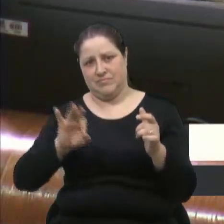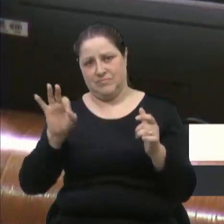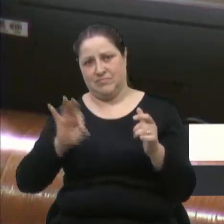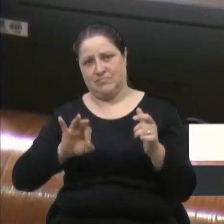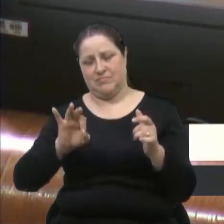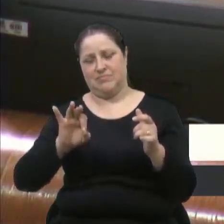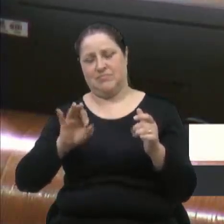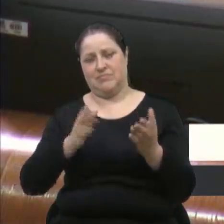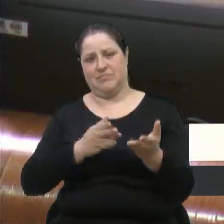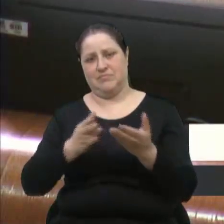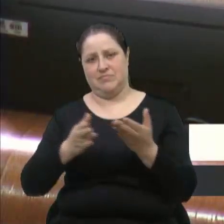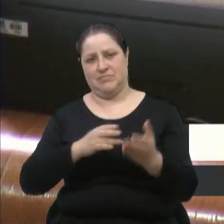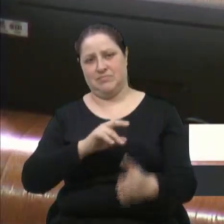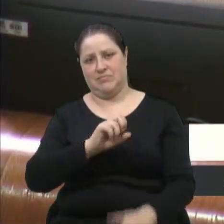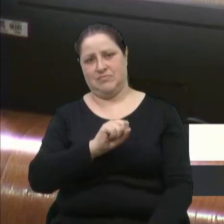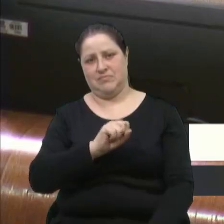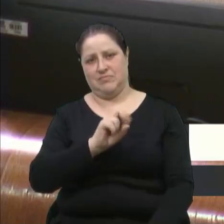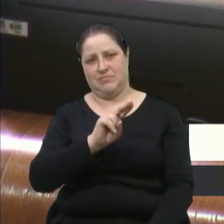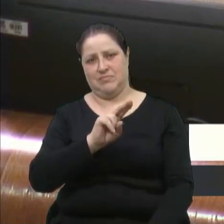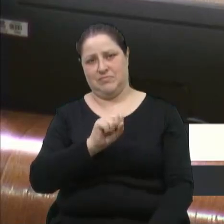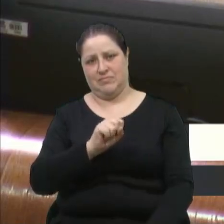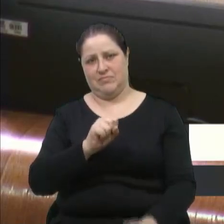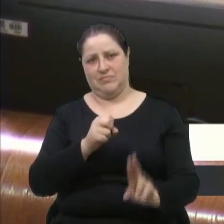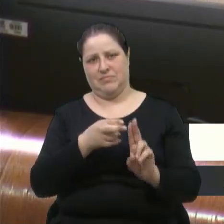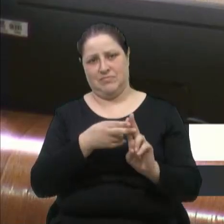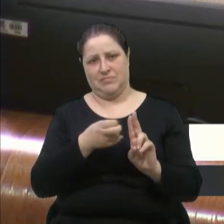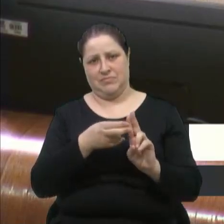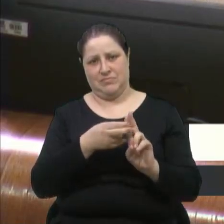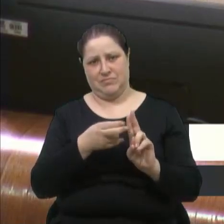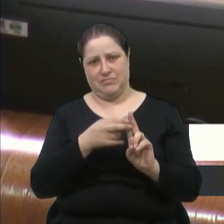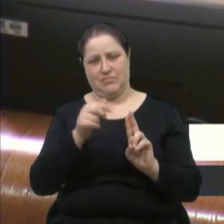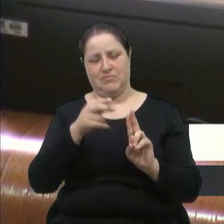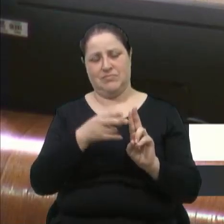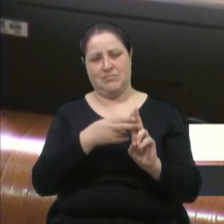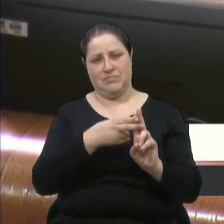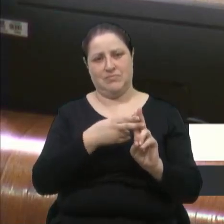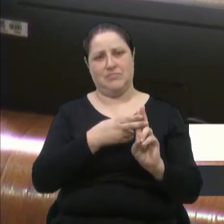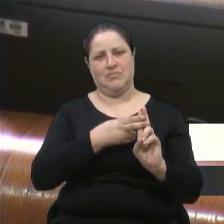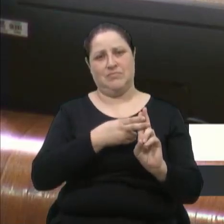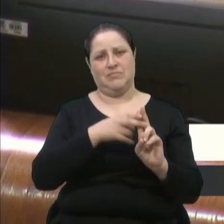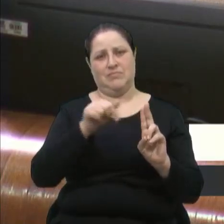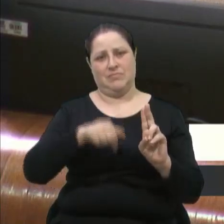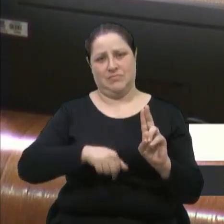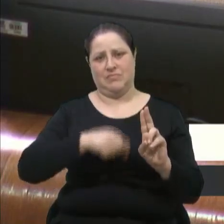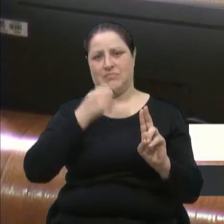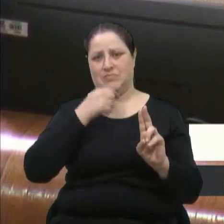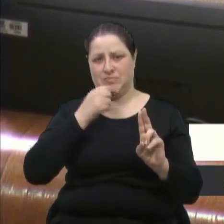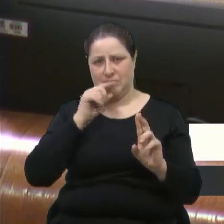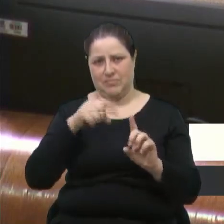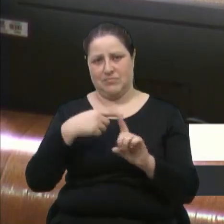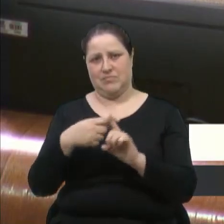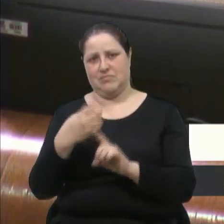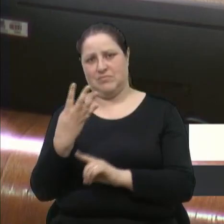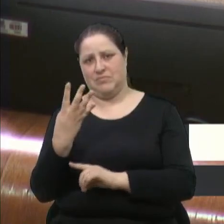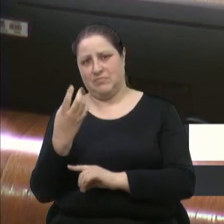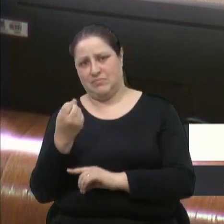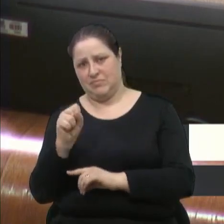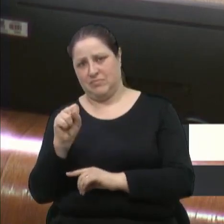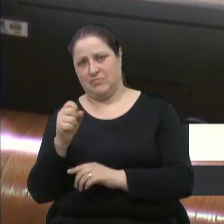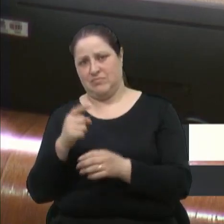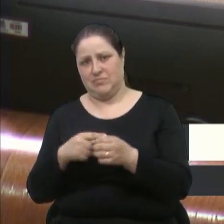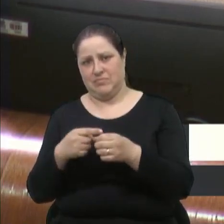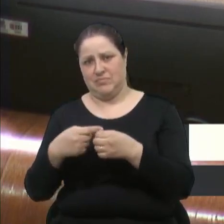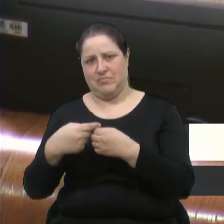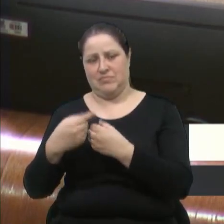Saúde. Lembrando que não se trata apenas de Caxias do Sul, mas são mais 48 municípios que são atendidos por